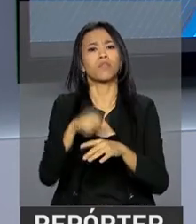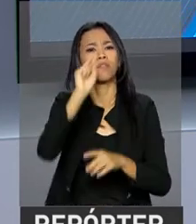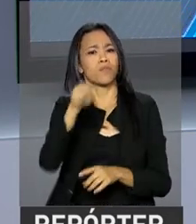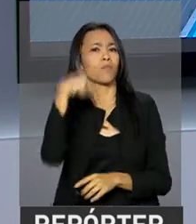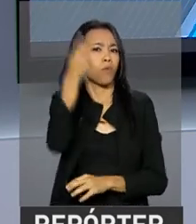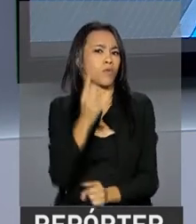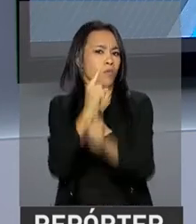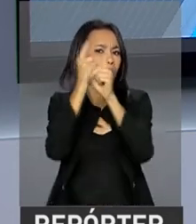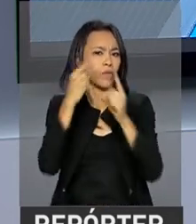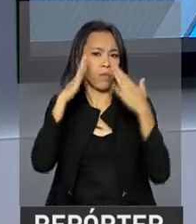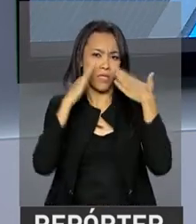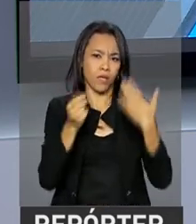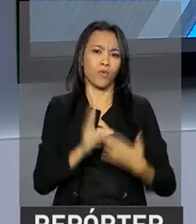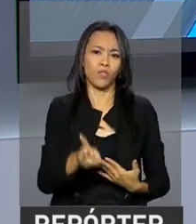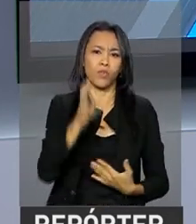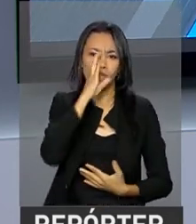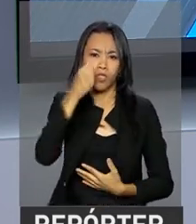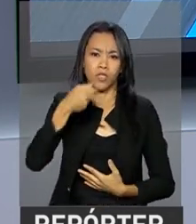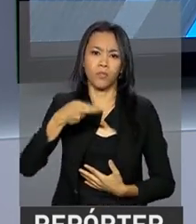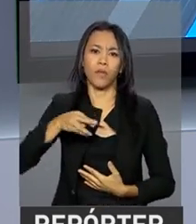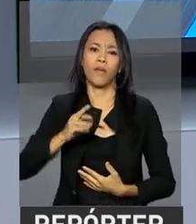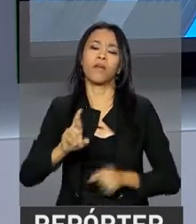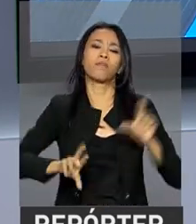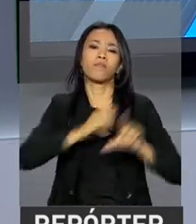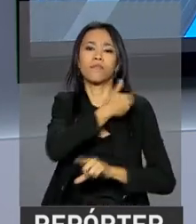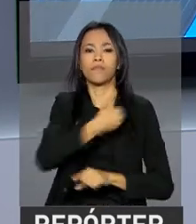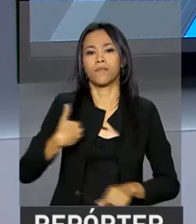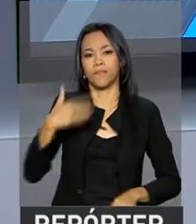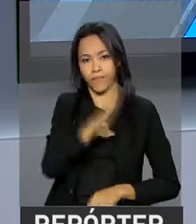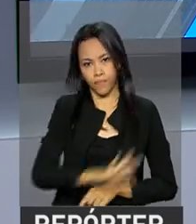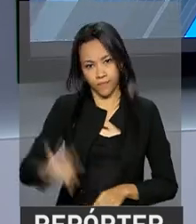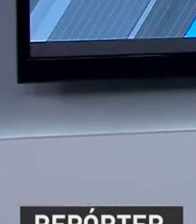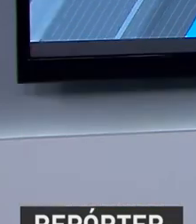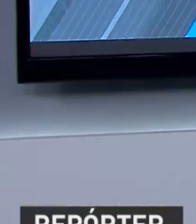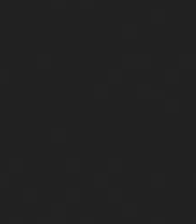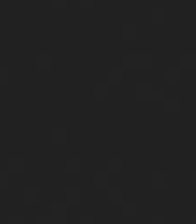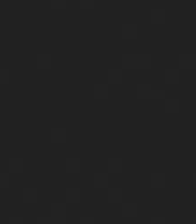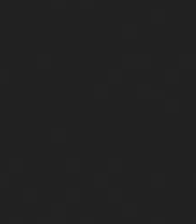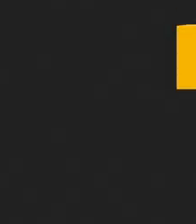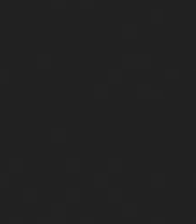na nossa próxima edição continua com a gente aqui na nbr a tv do governo federal